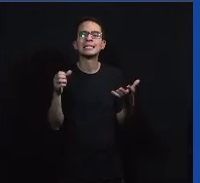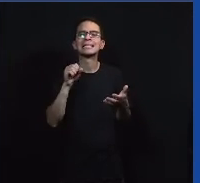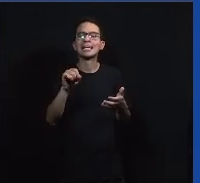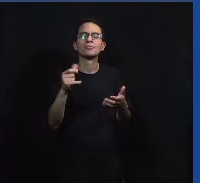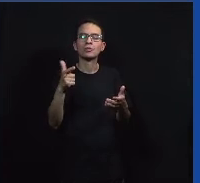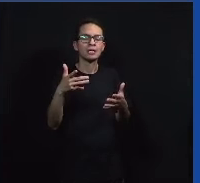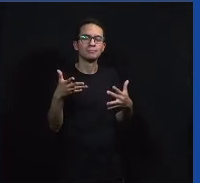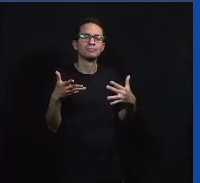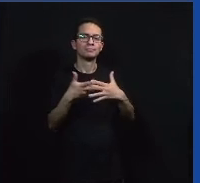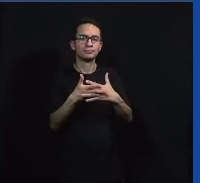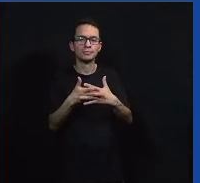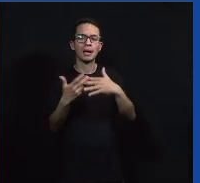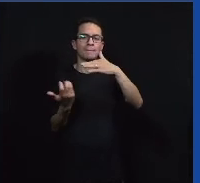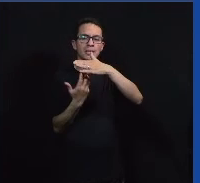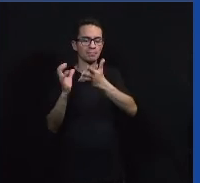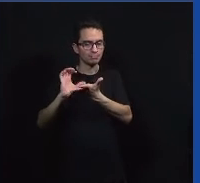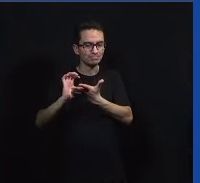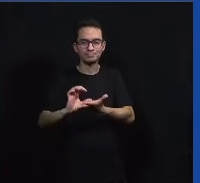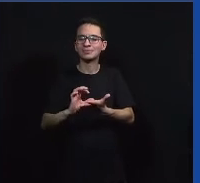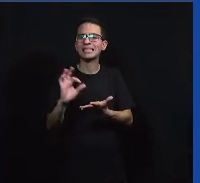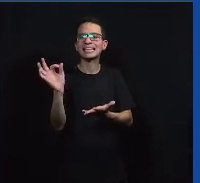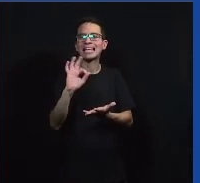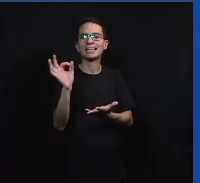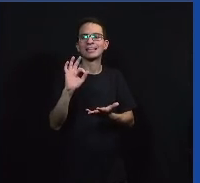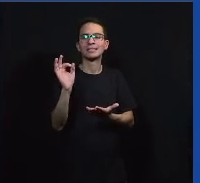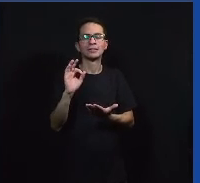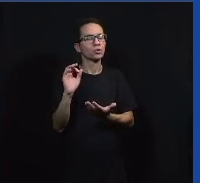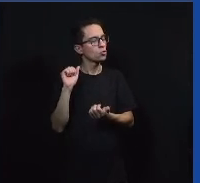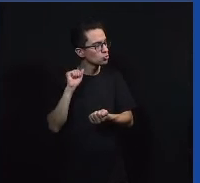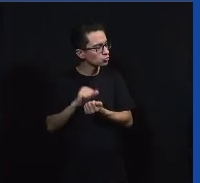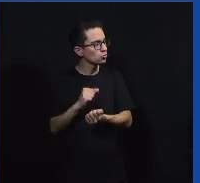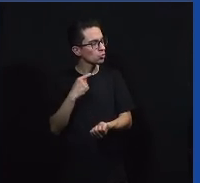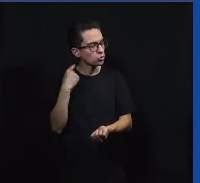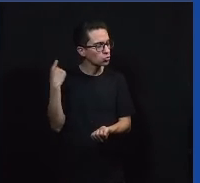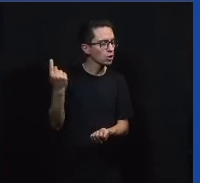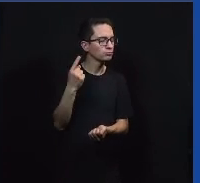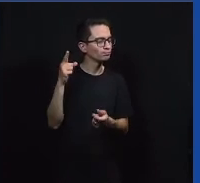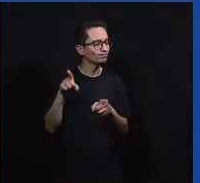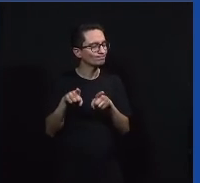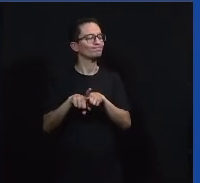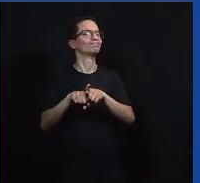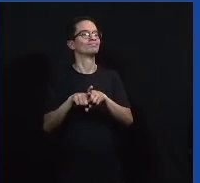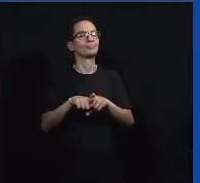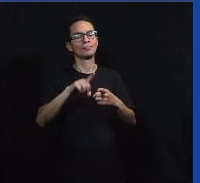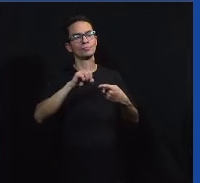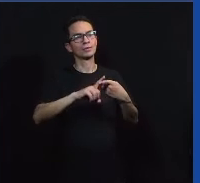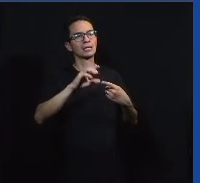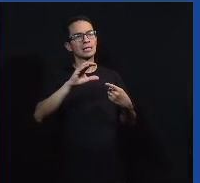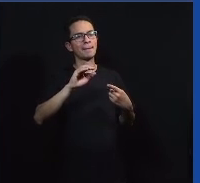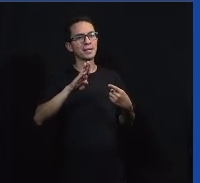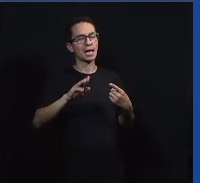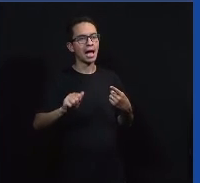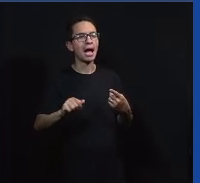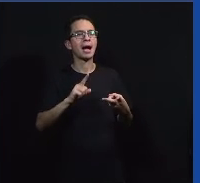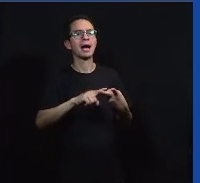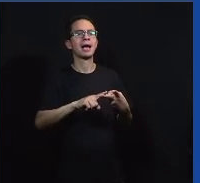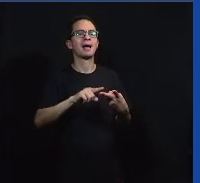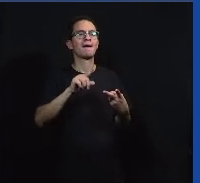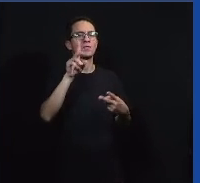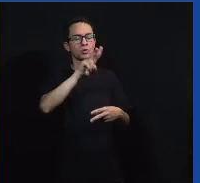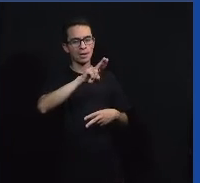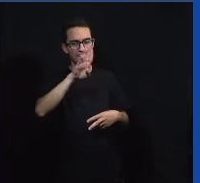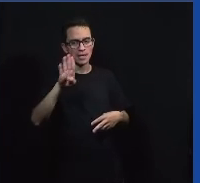nossas empresas investidas não tivessem embarcado com a gente nesse sonho. Então, CBA, Votorantim Cimentos,